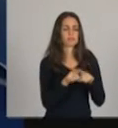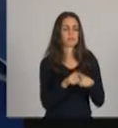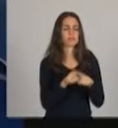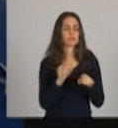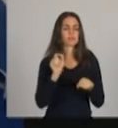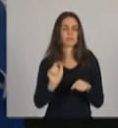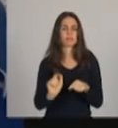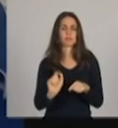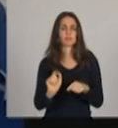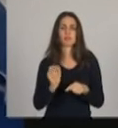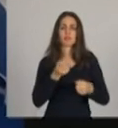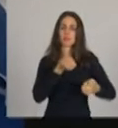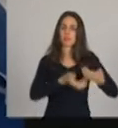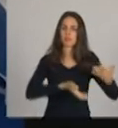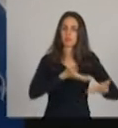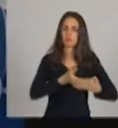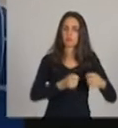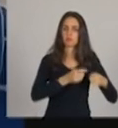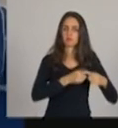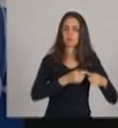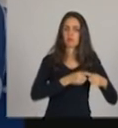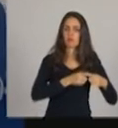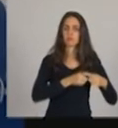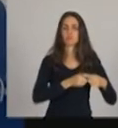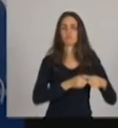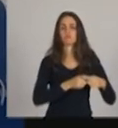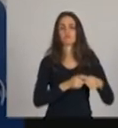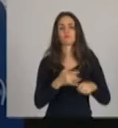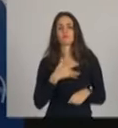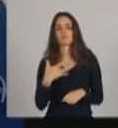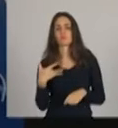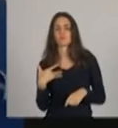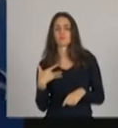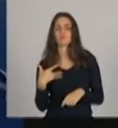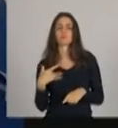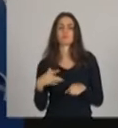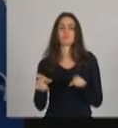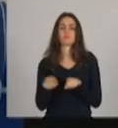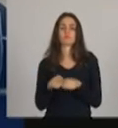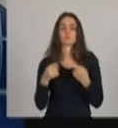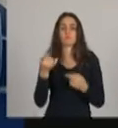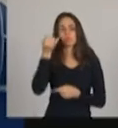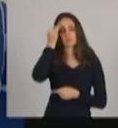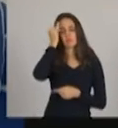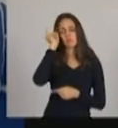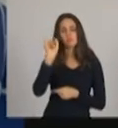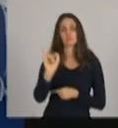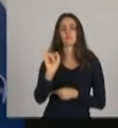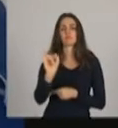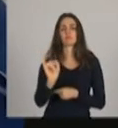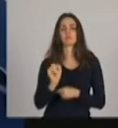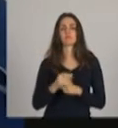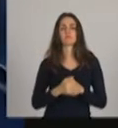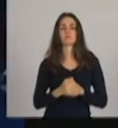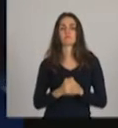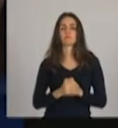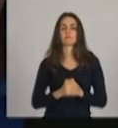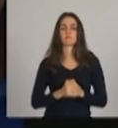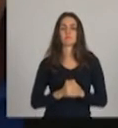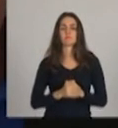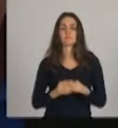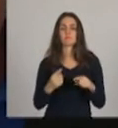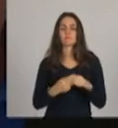entre o atendimento médico, o atendimento à saúde e a prevenção através